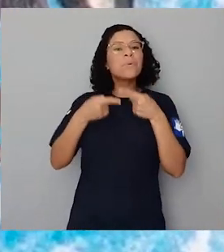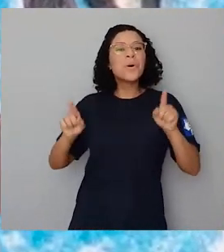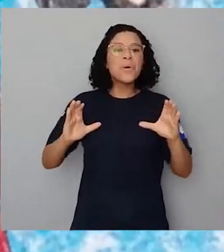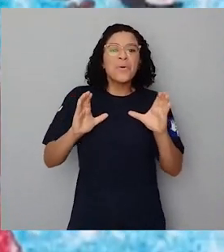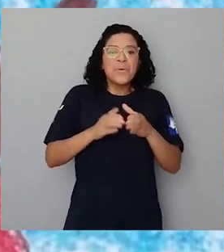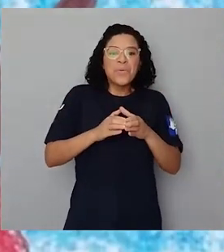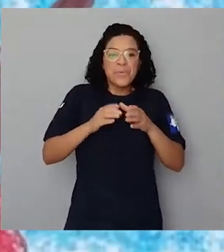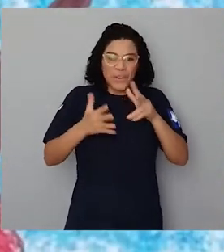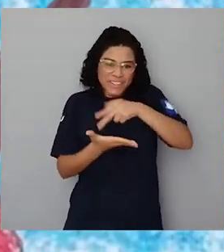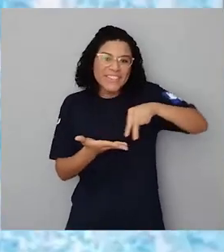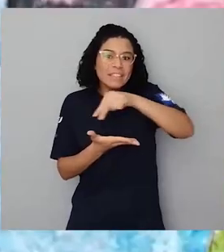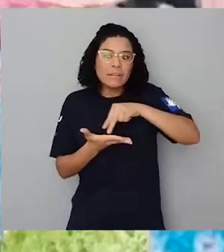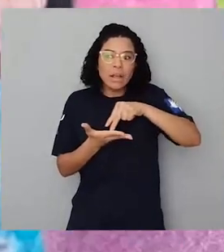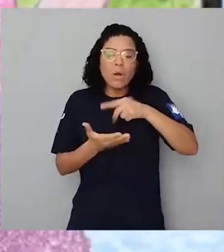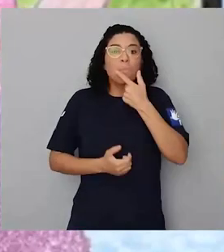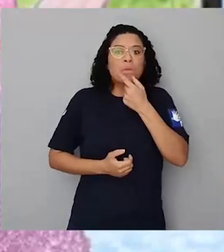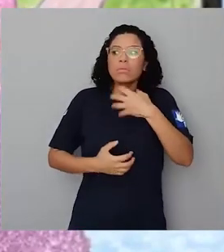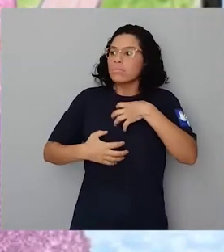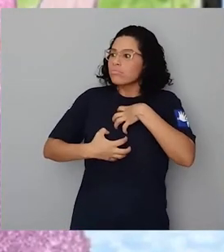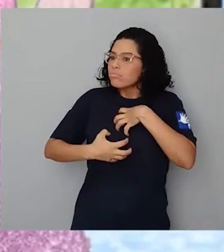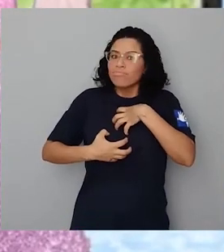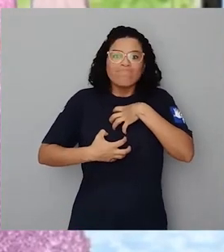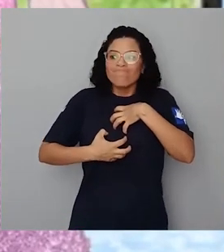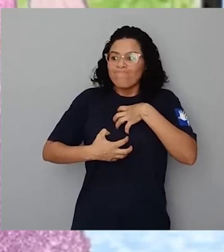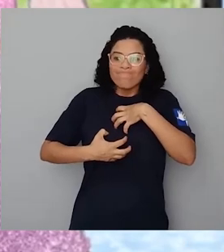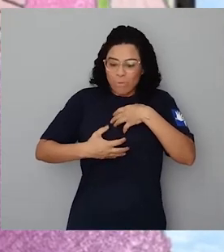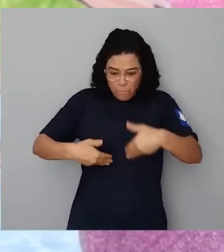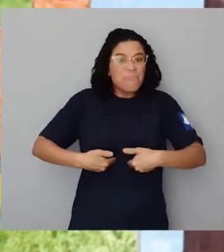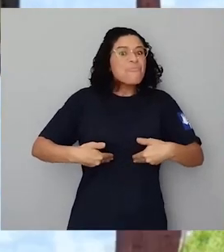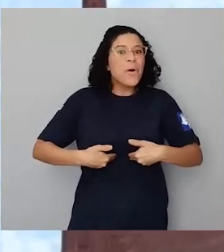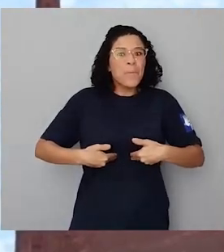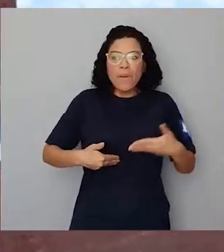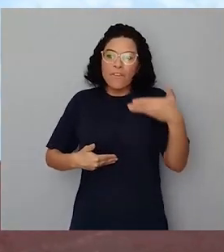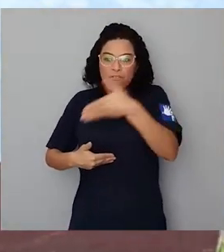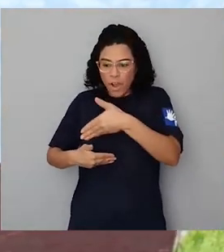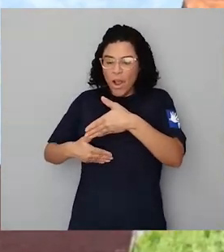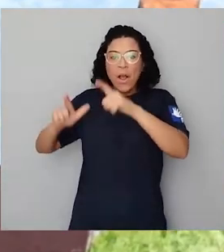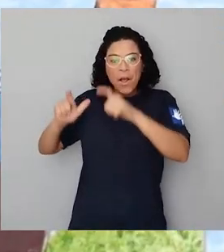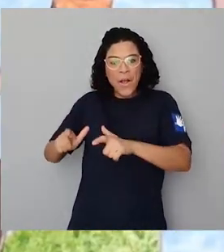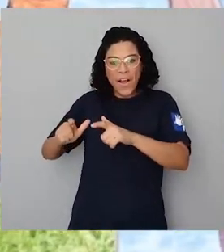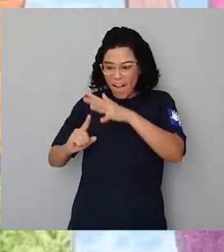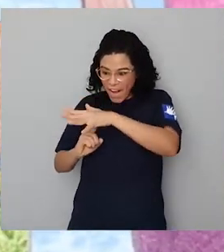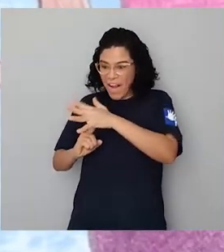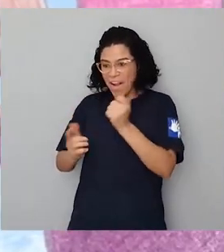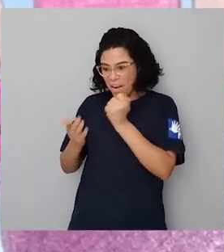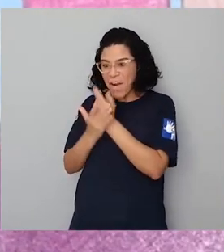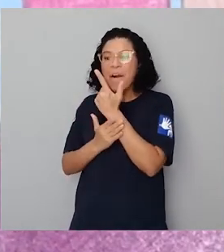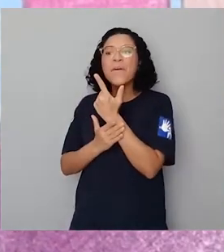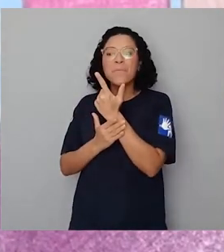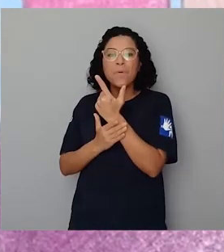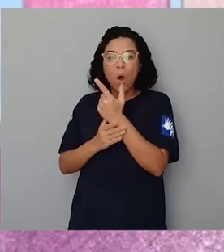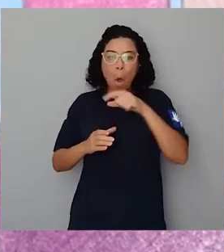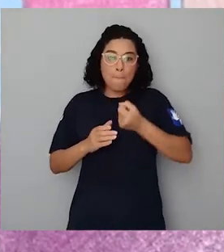Era um grupo de dança. Aquilo tudo deu fome no menino. Então, ele parou numa barraquinha para comer. Ele decidiu, então,